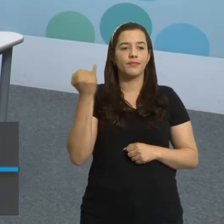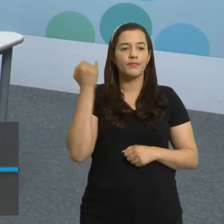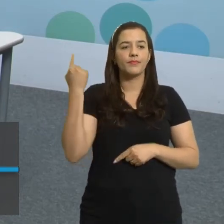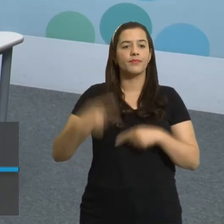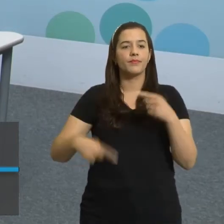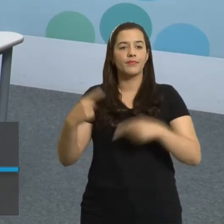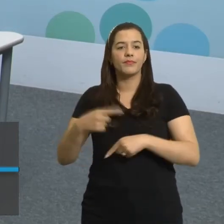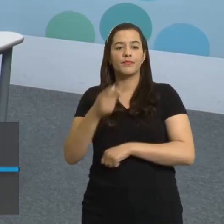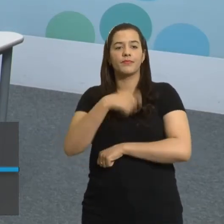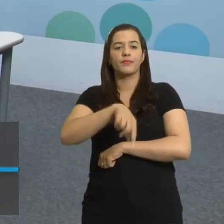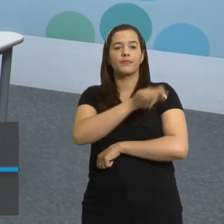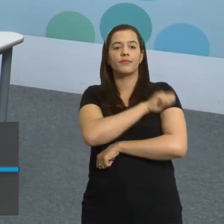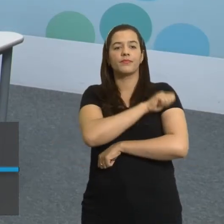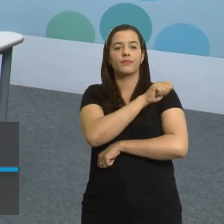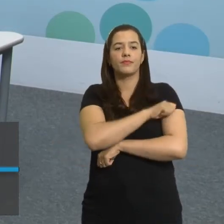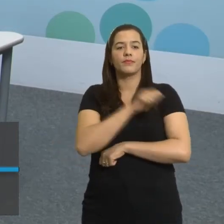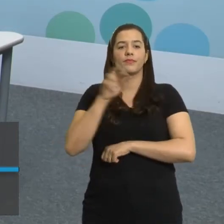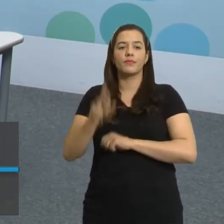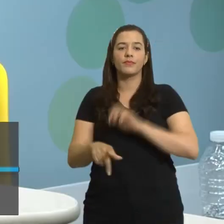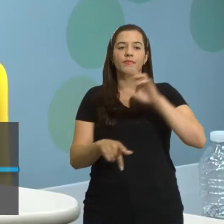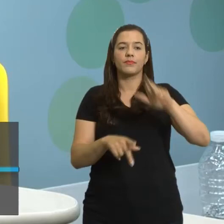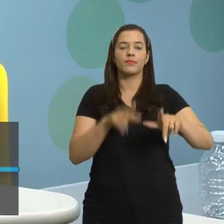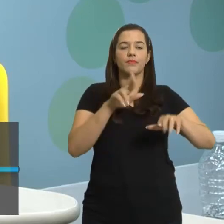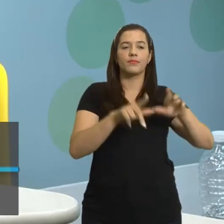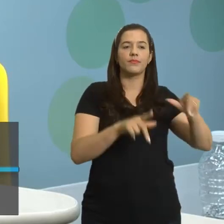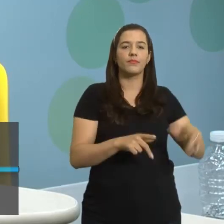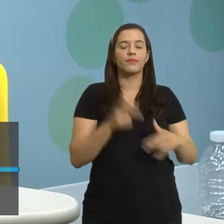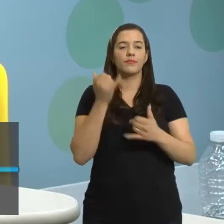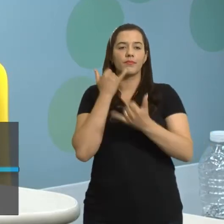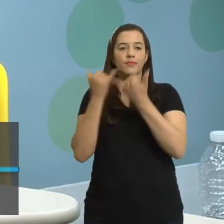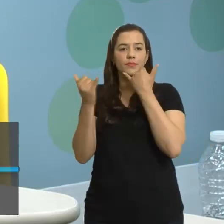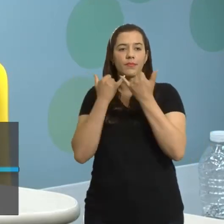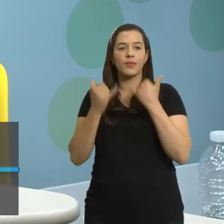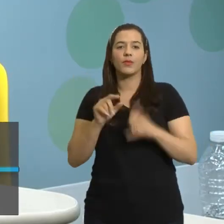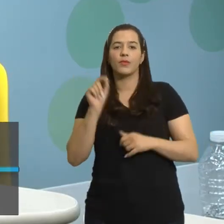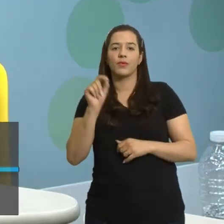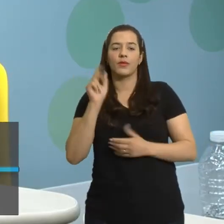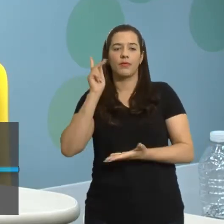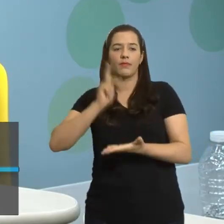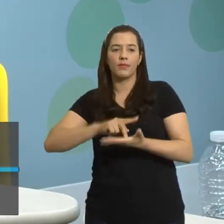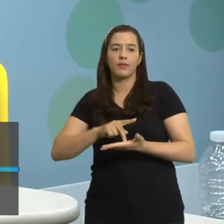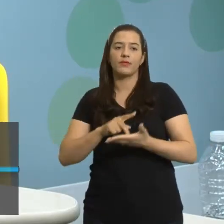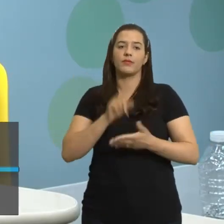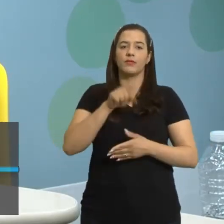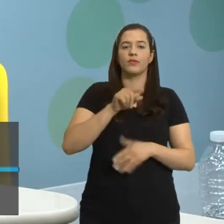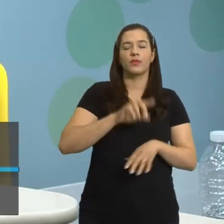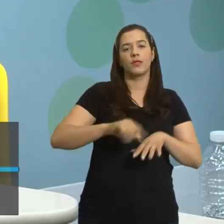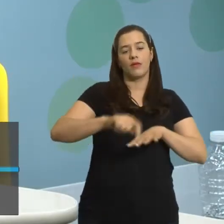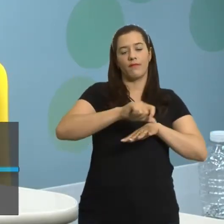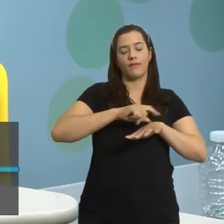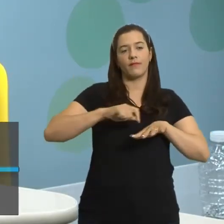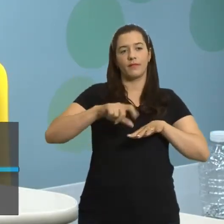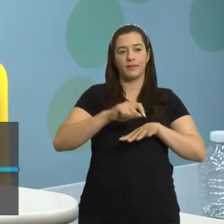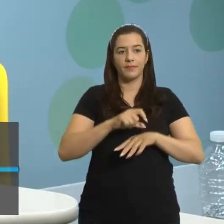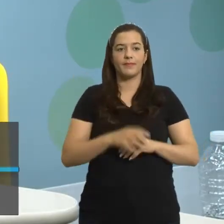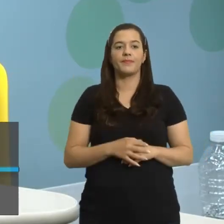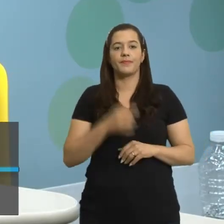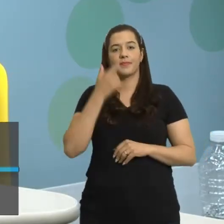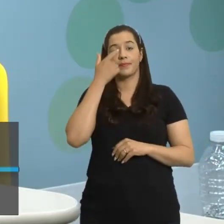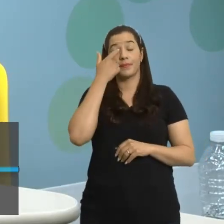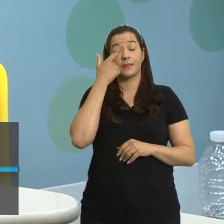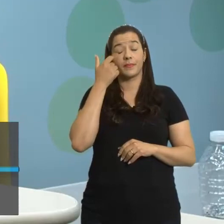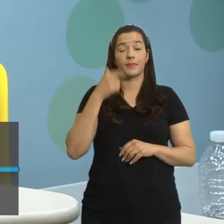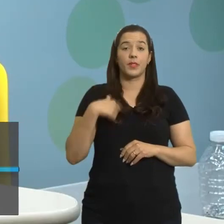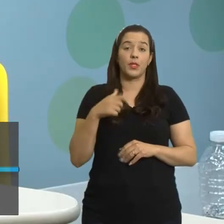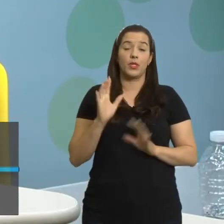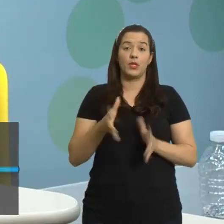os estudantes da diferenciação das informações do que é verdade e do que é falso. Eu já presenciei, tive